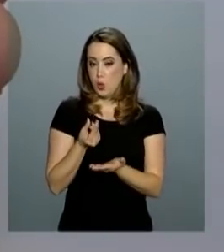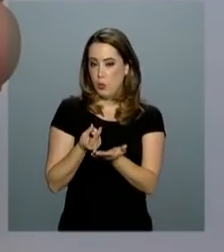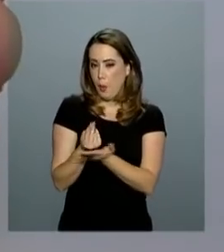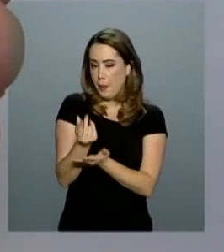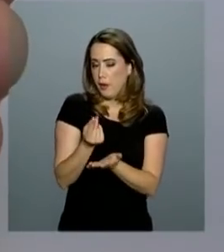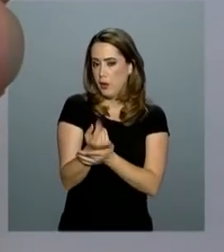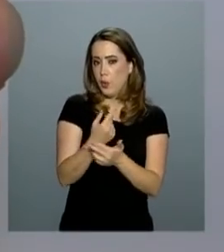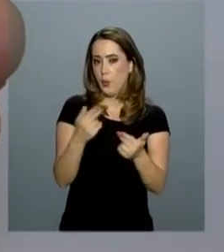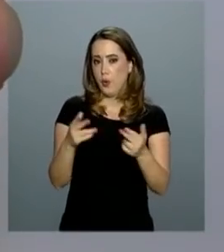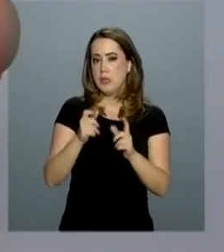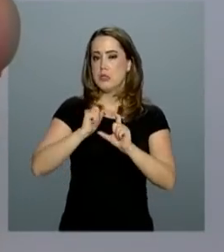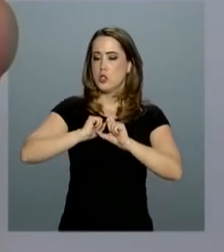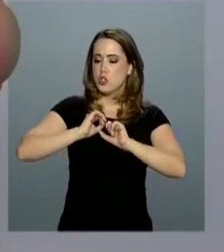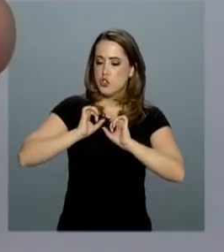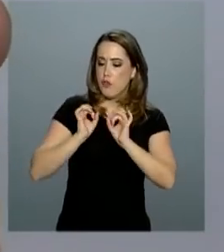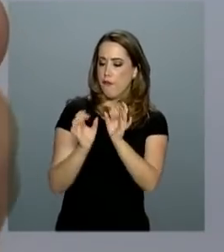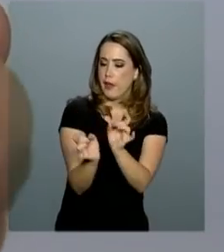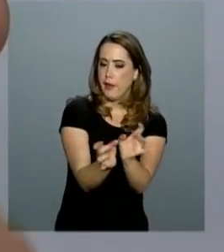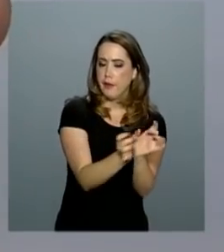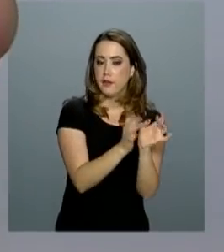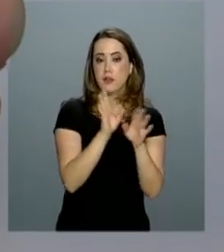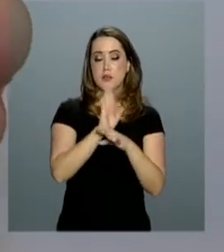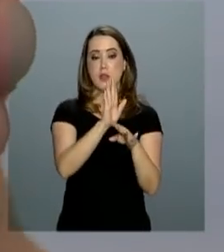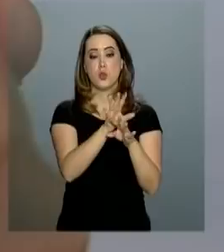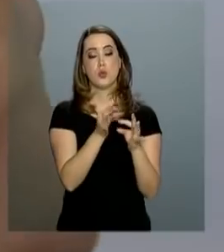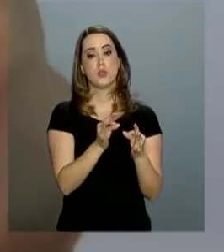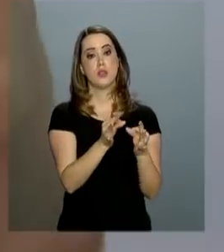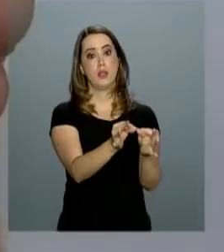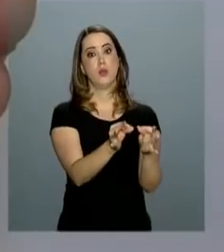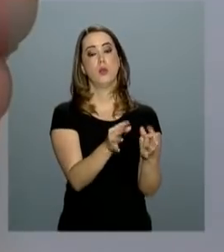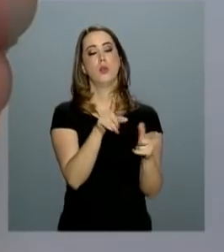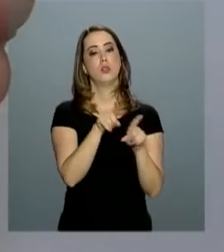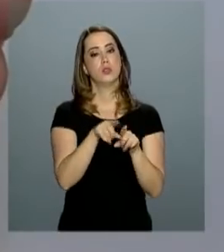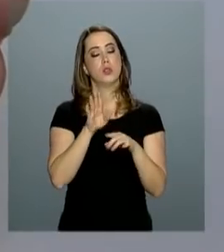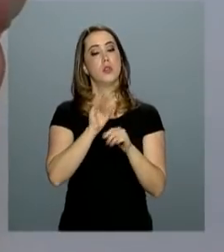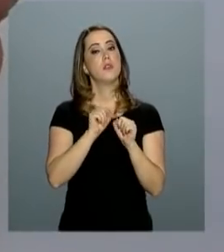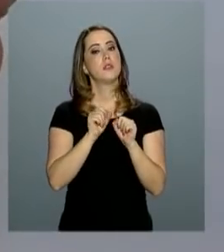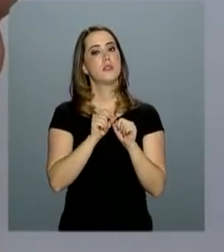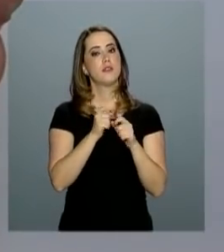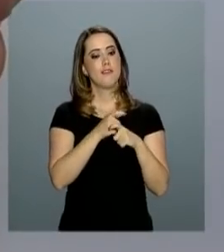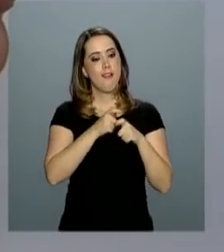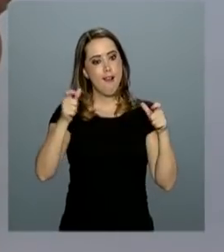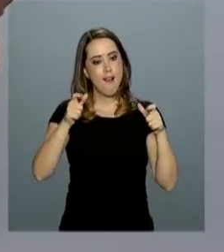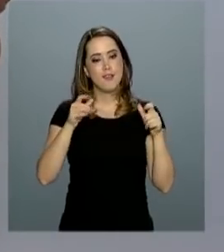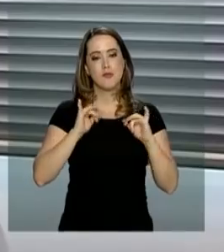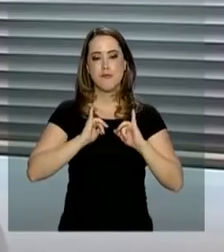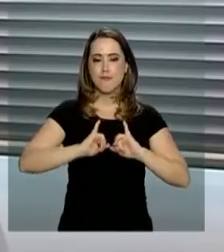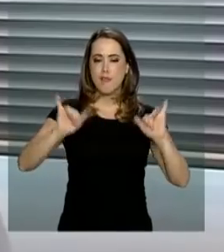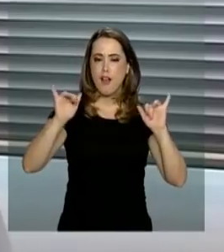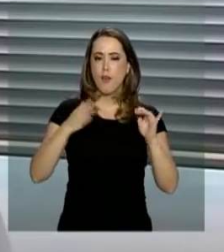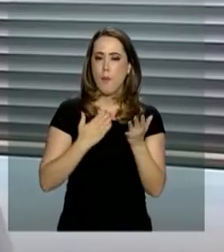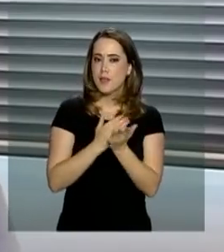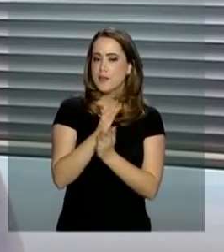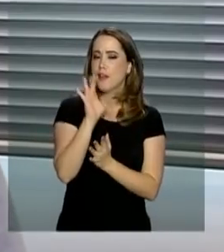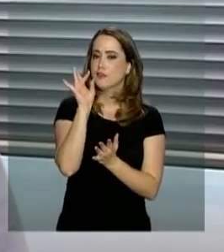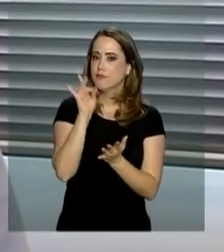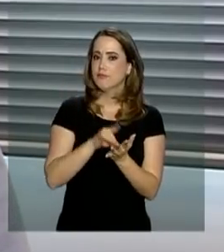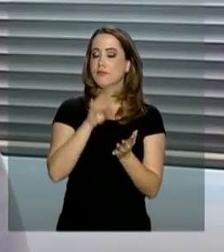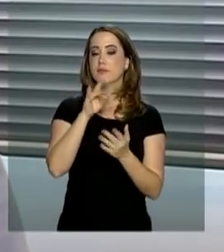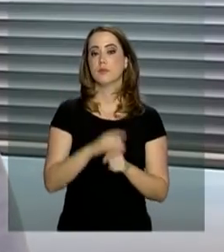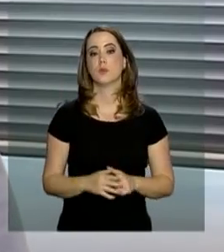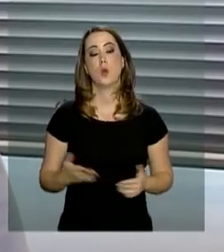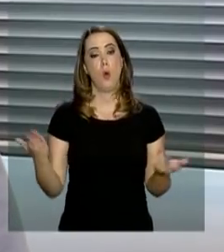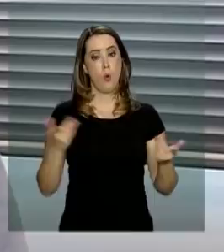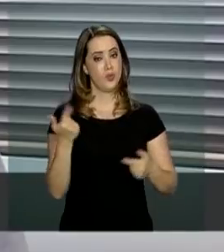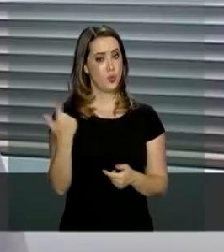investido em marketing, vendas e em suporte tecnológico, para fazer o negócio decolar de vez. Hoje, se a gente não tivesse esse